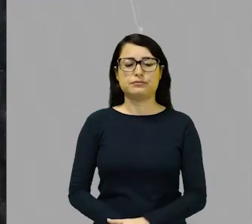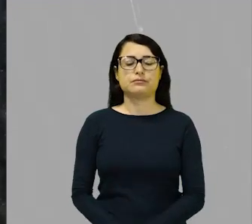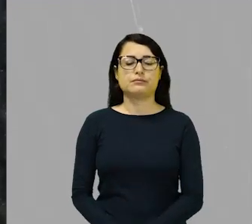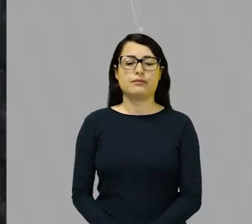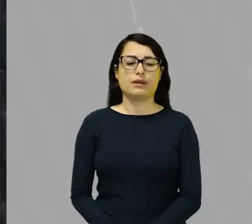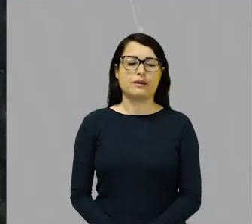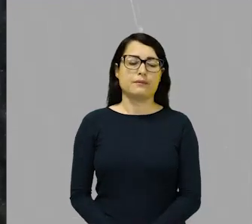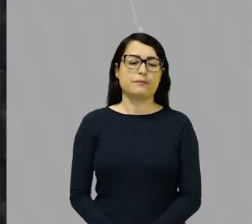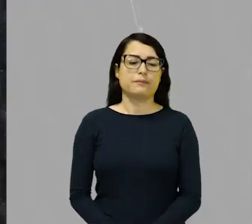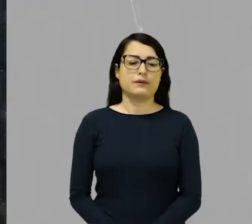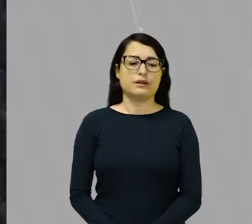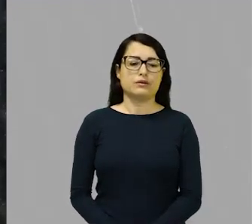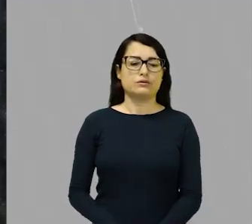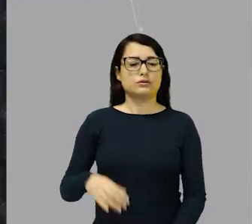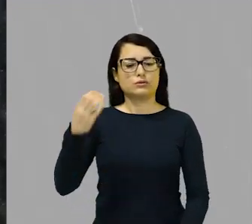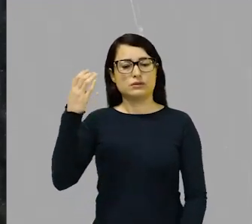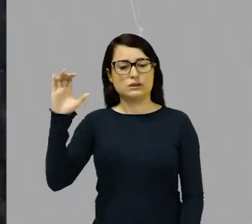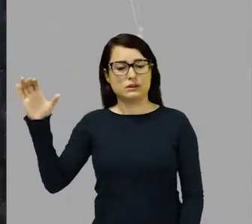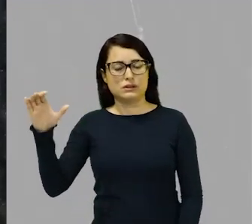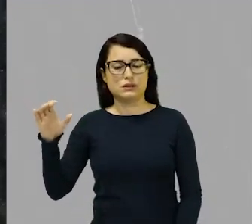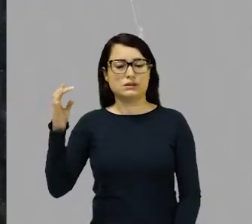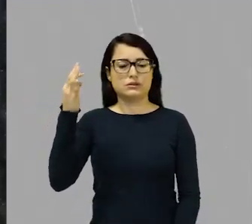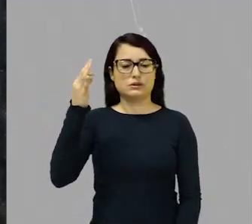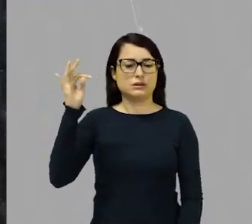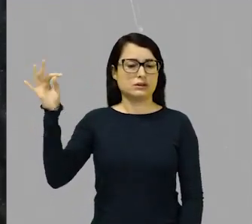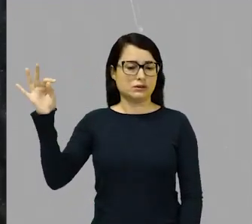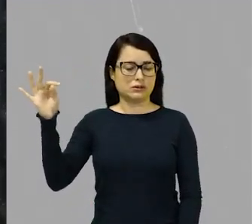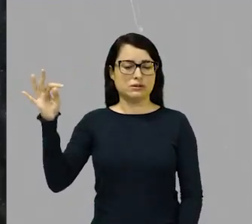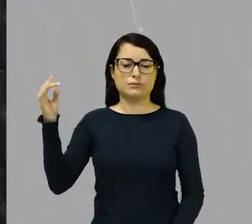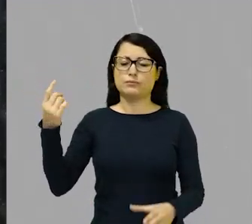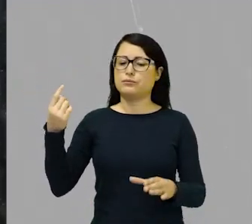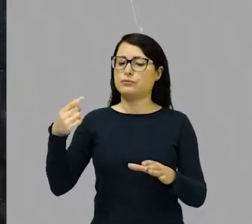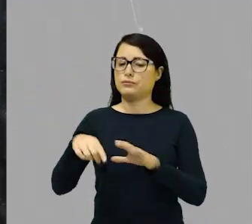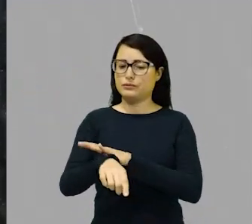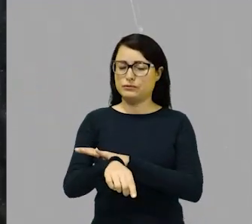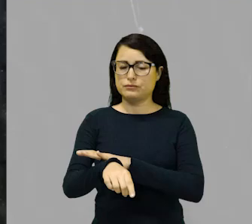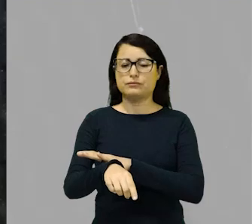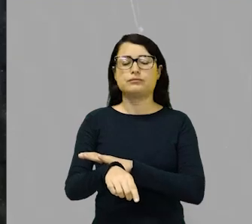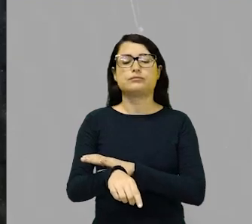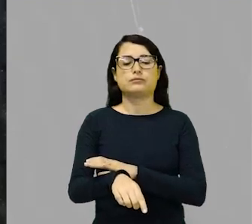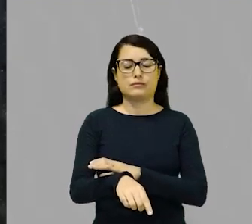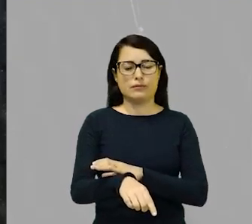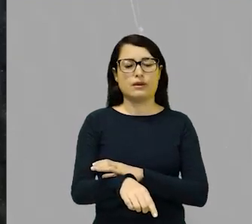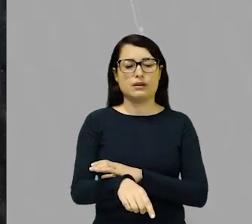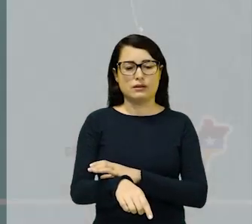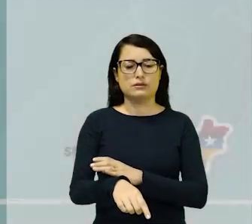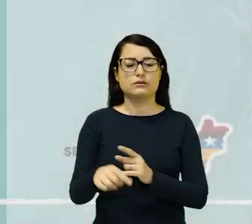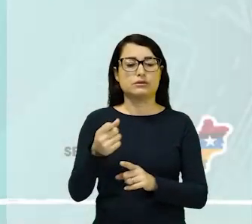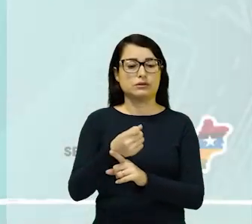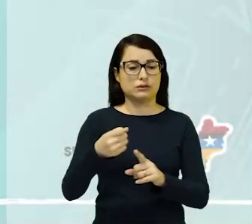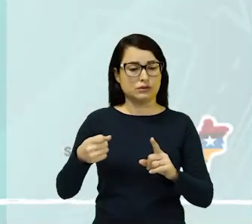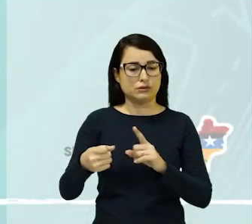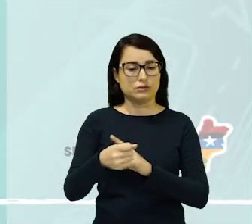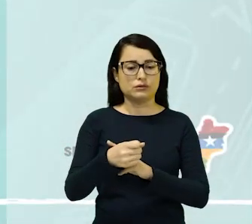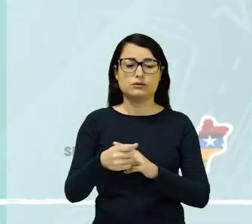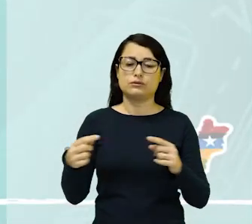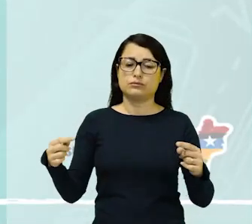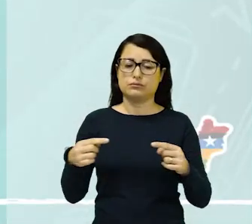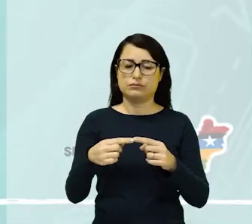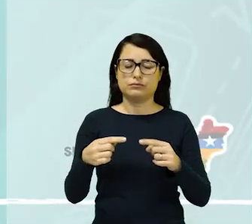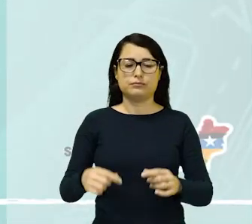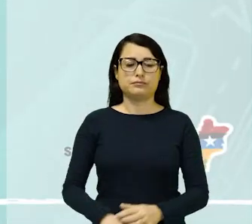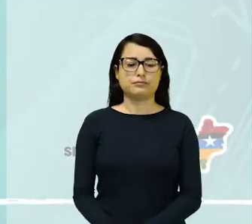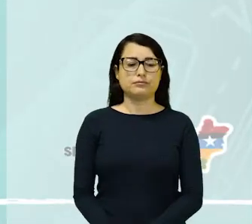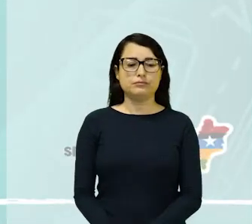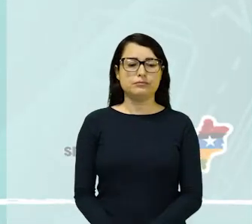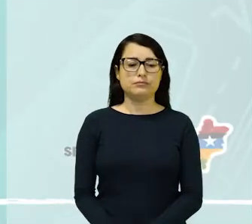tratar dos conceitos, das teorias, de maneira mais profunda agora, de maneira mais sociológica. Seja